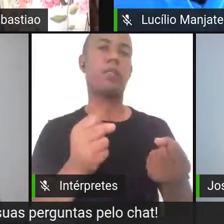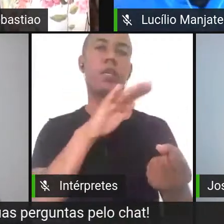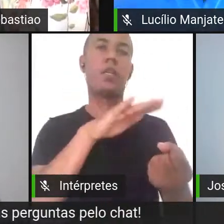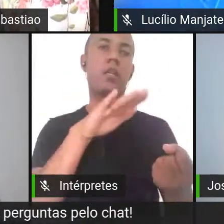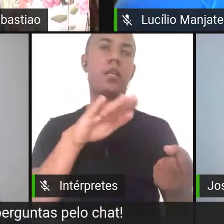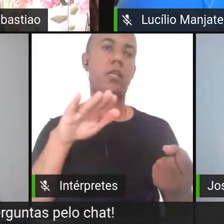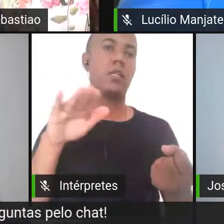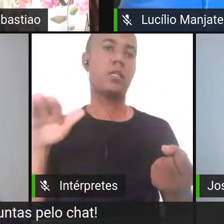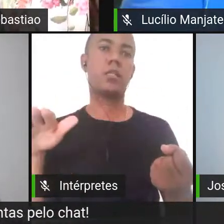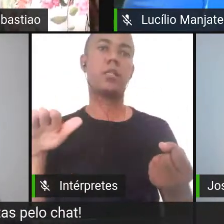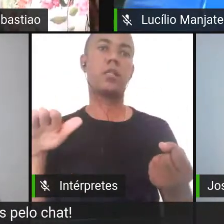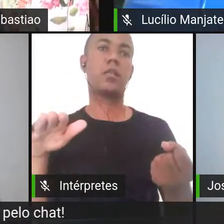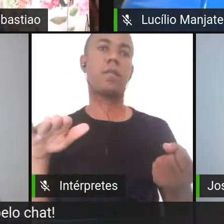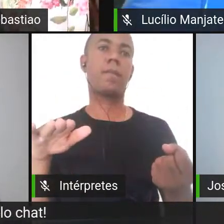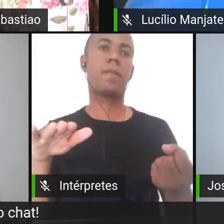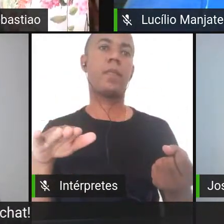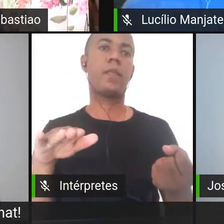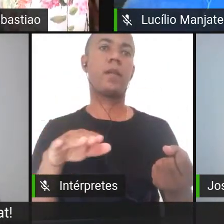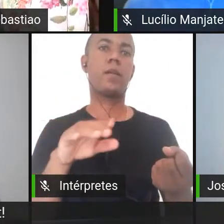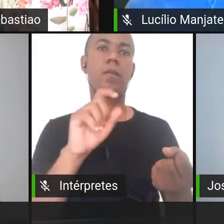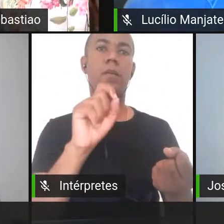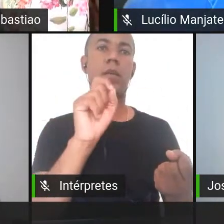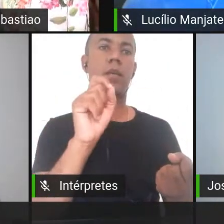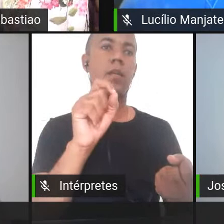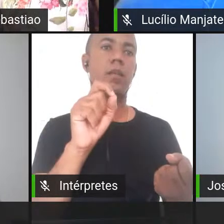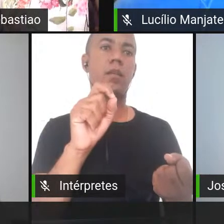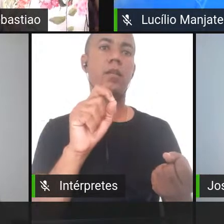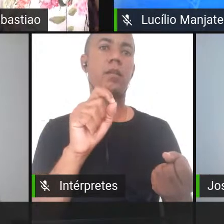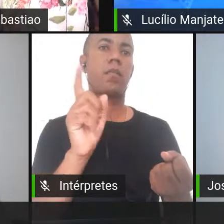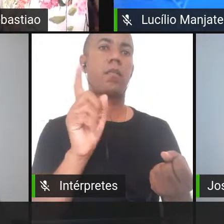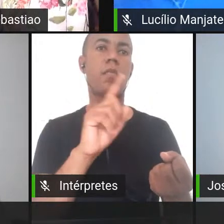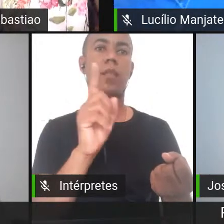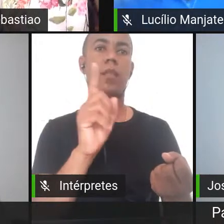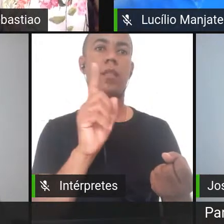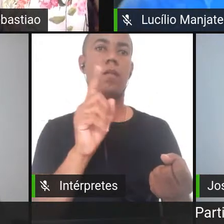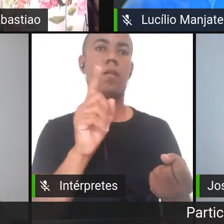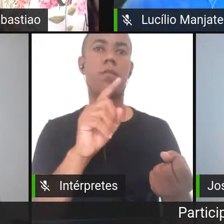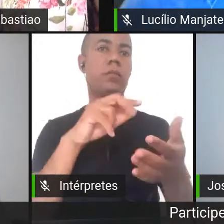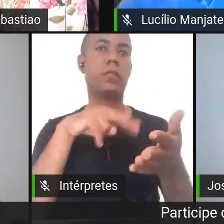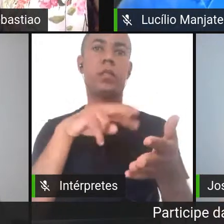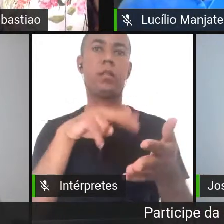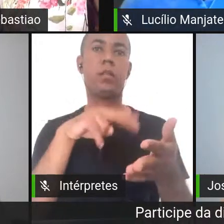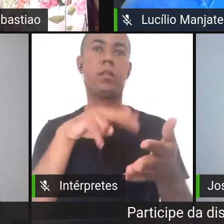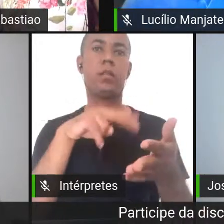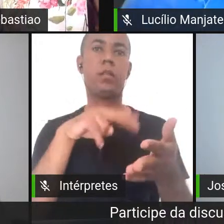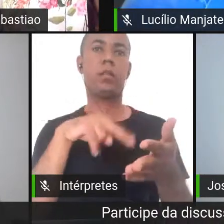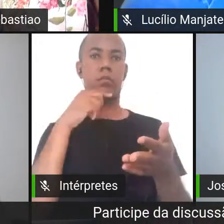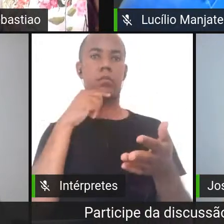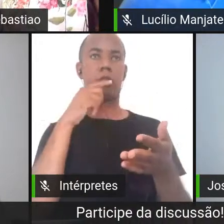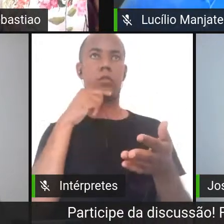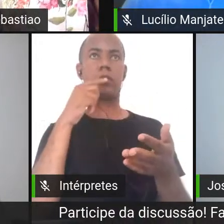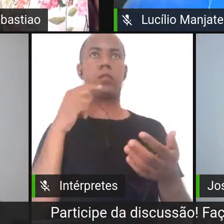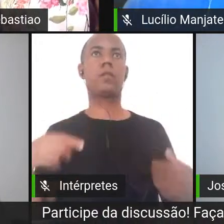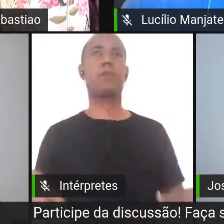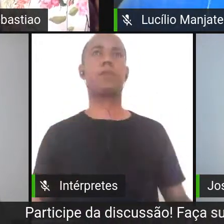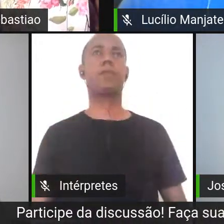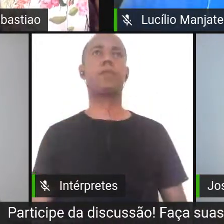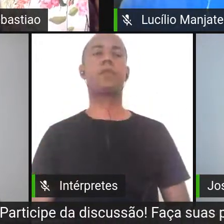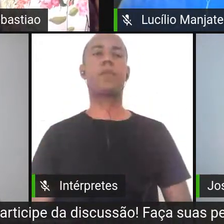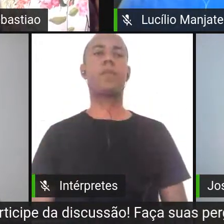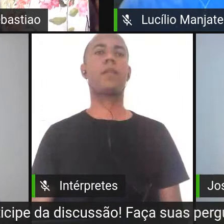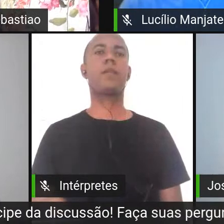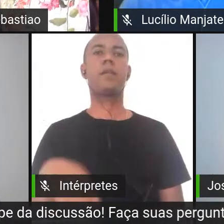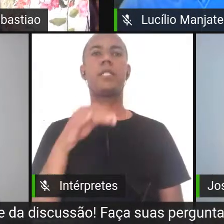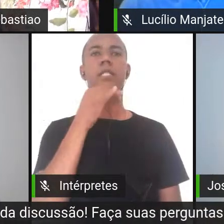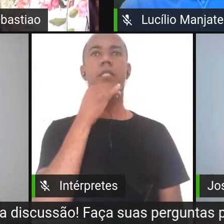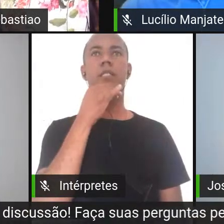para crianças, eles não vão ler. Por exemplo, o Adelino Timóteo há bocadinho falou de uns livros editados